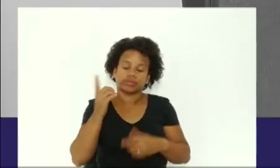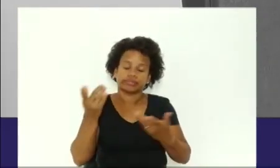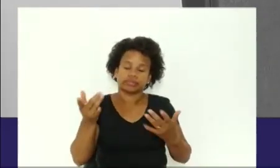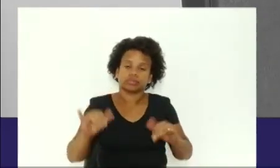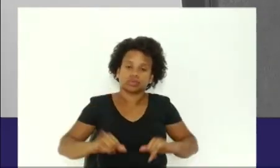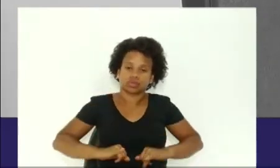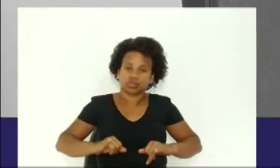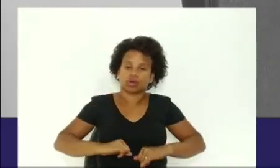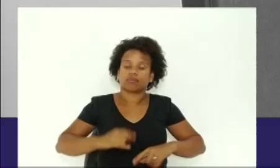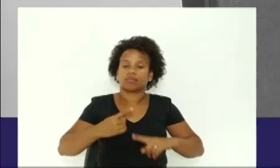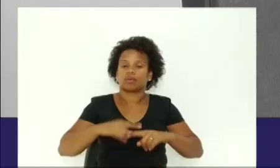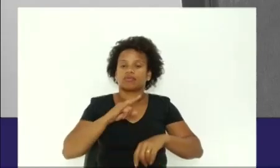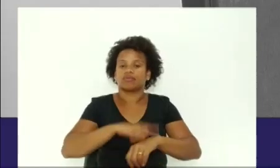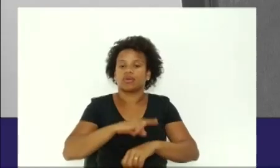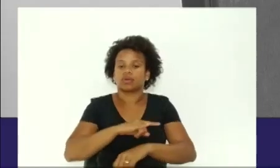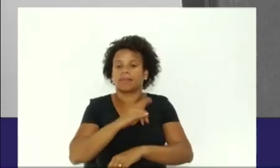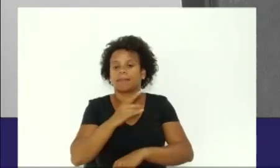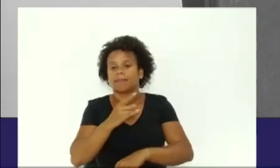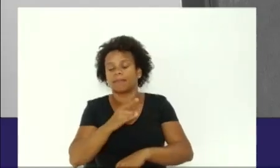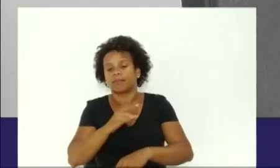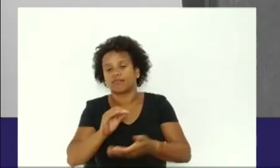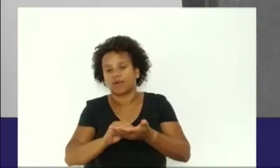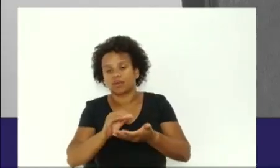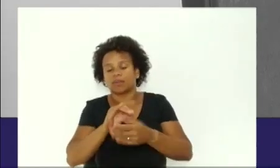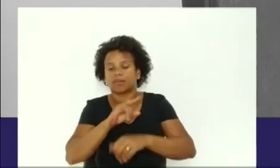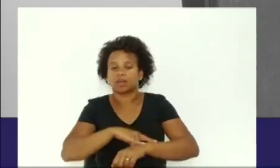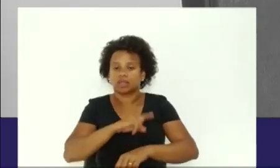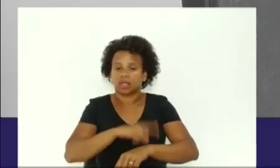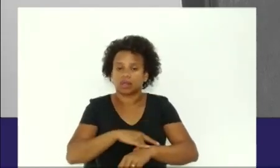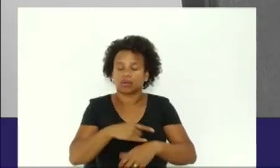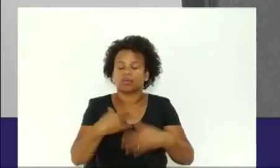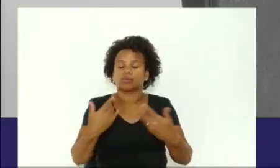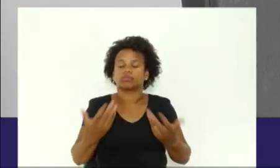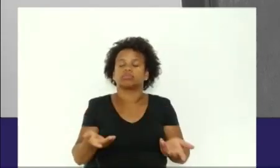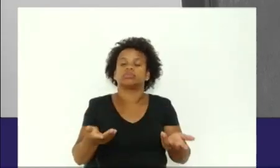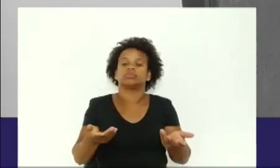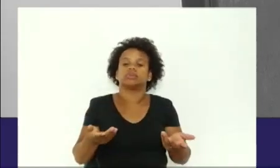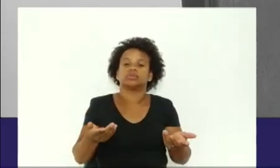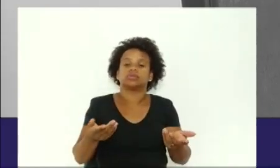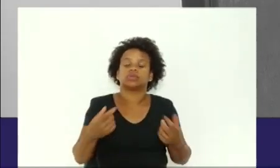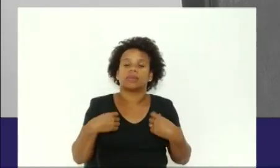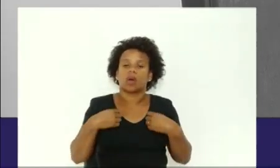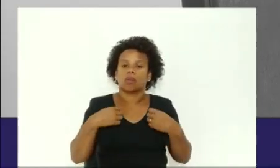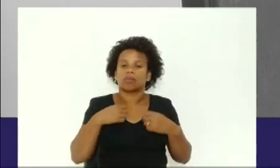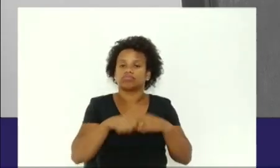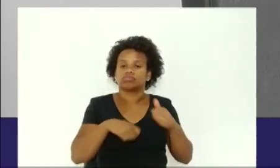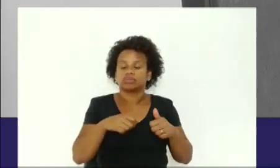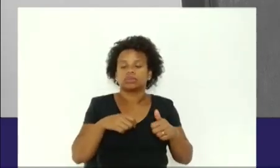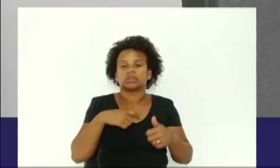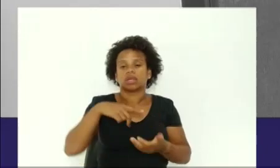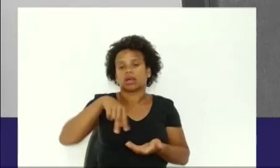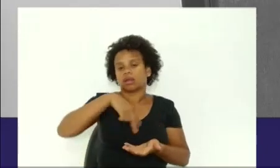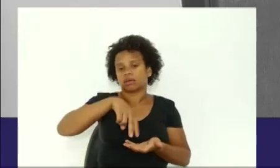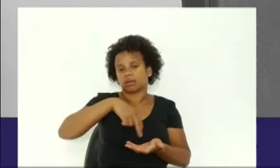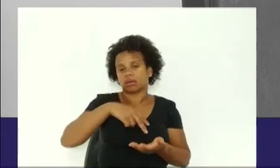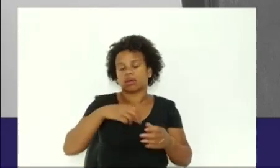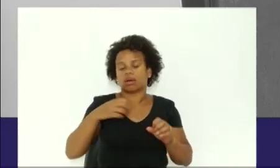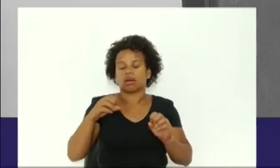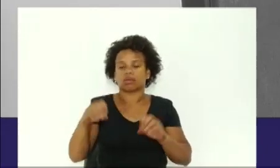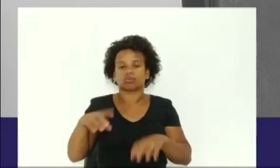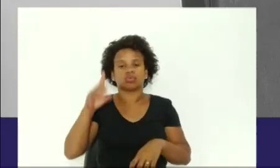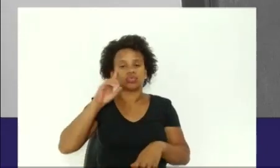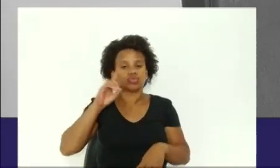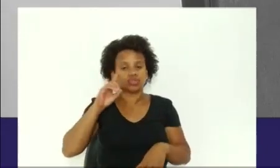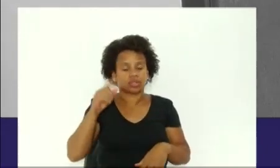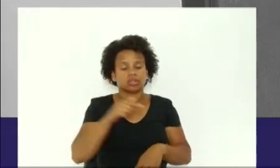vestiários, em especial as mulheres, que fazem aulas de danças quase todos os dias da semana. De acordo